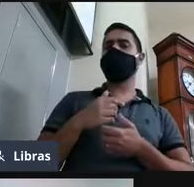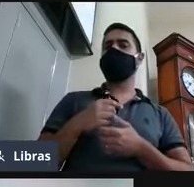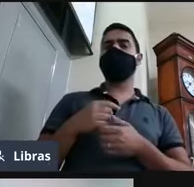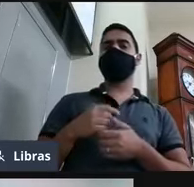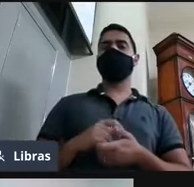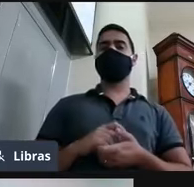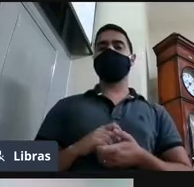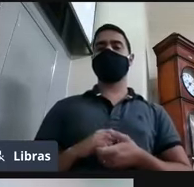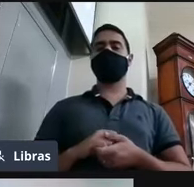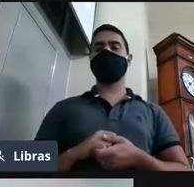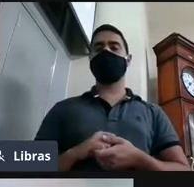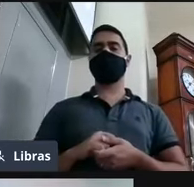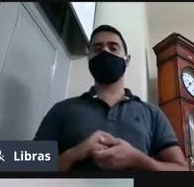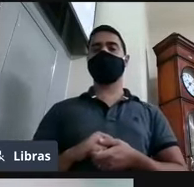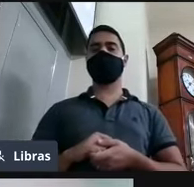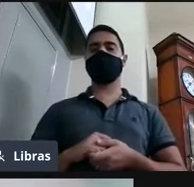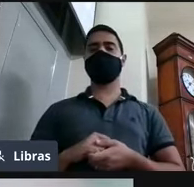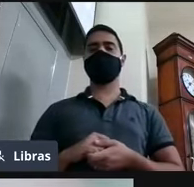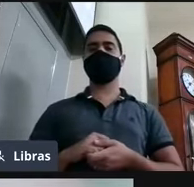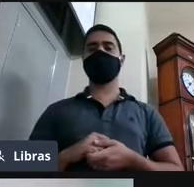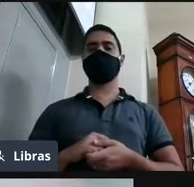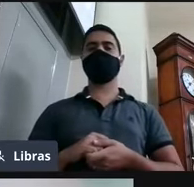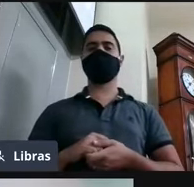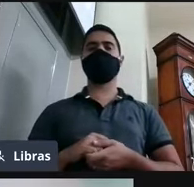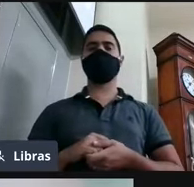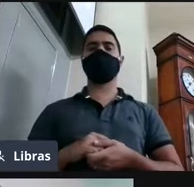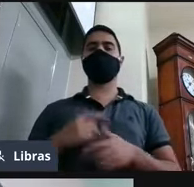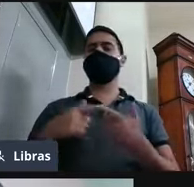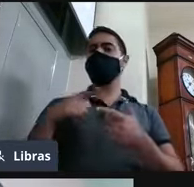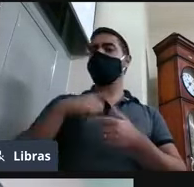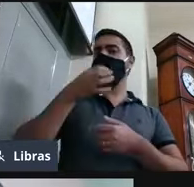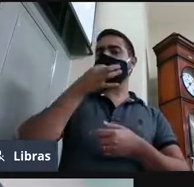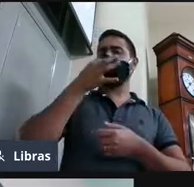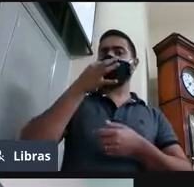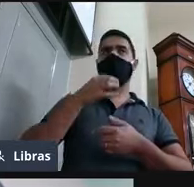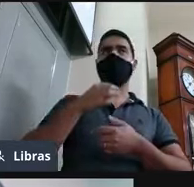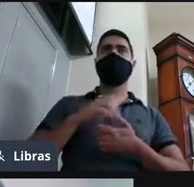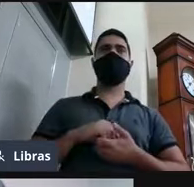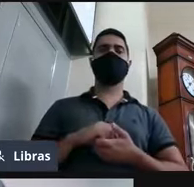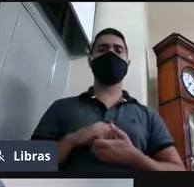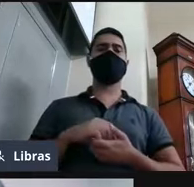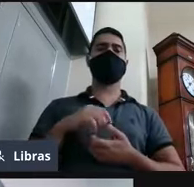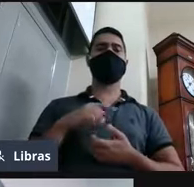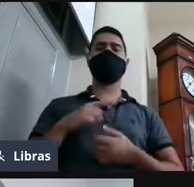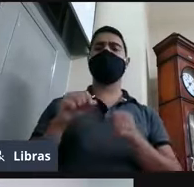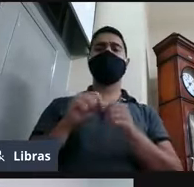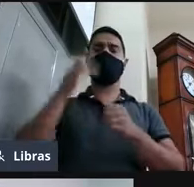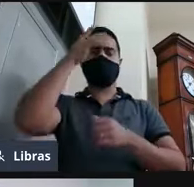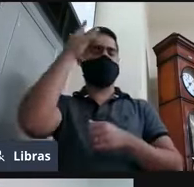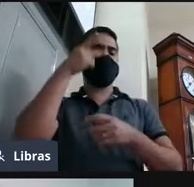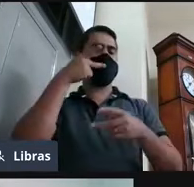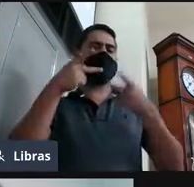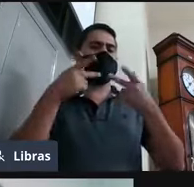mandato, para estar exarando o meu parecer e estar fazendo essa interferência, presidente. A minha